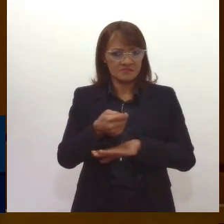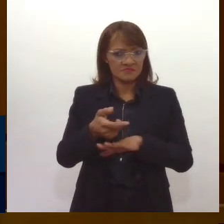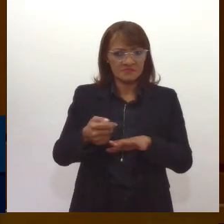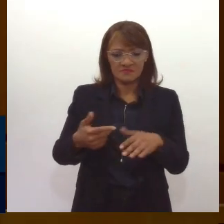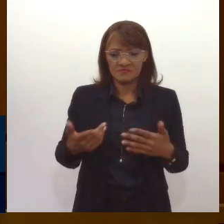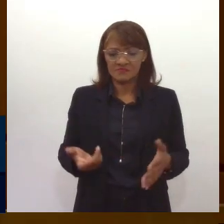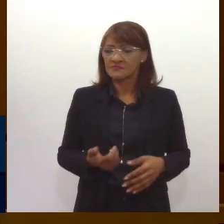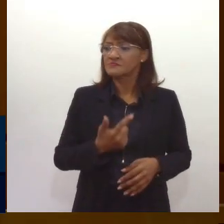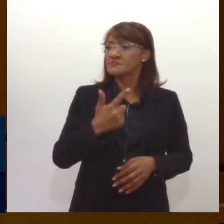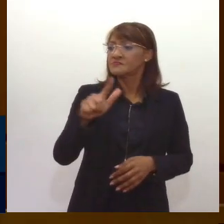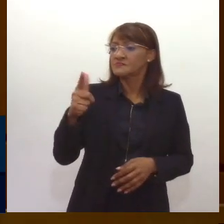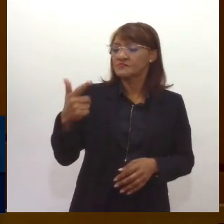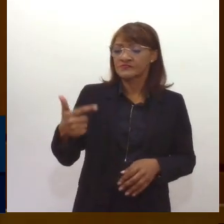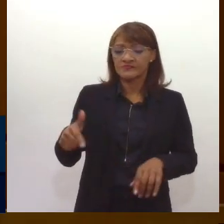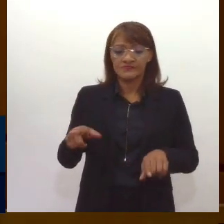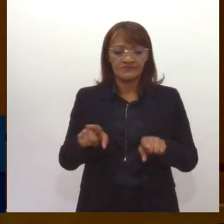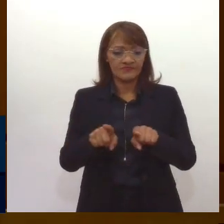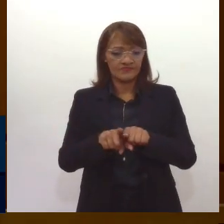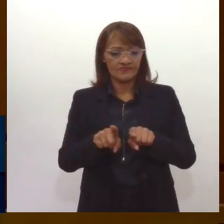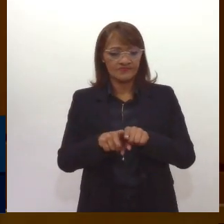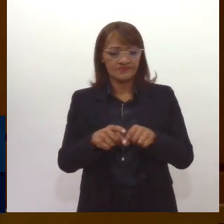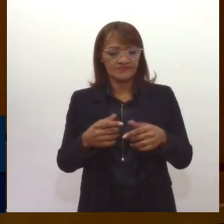E atitudes de querer